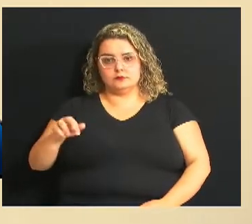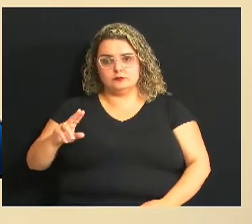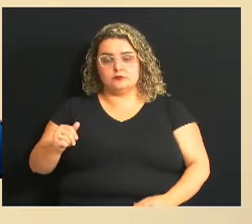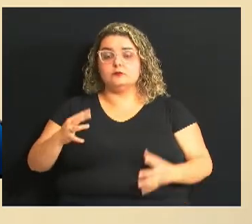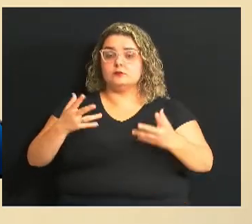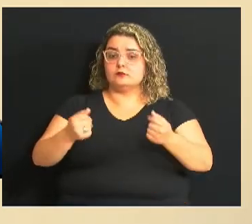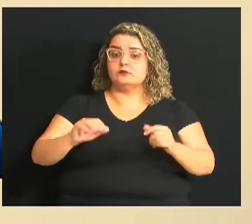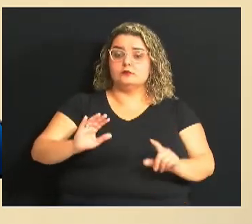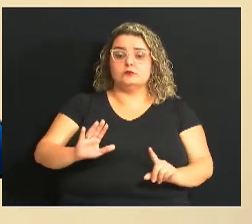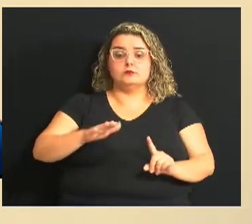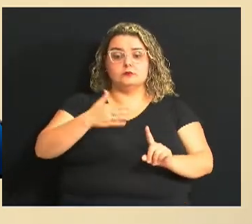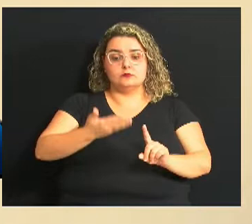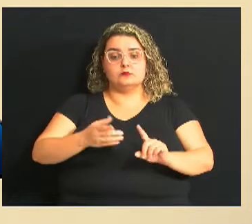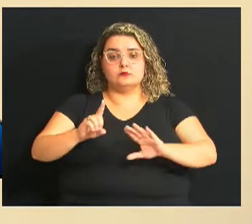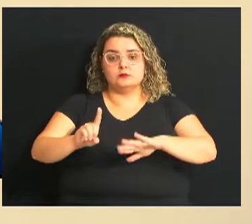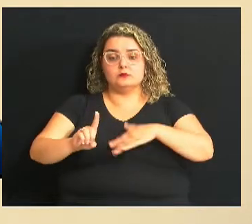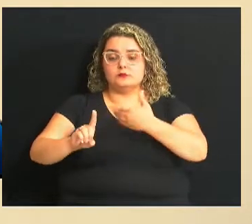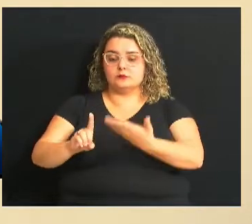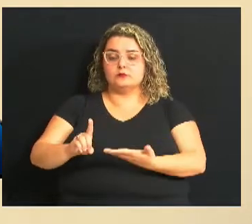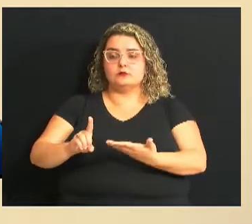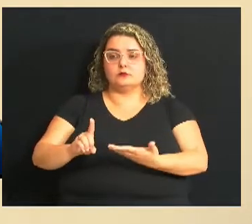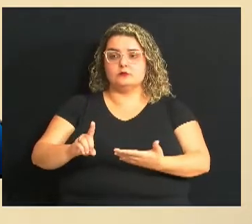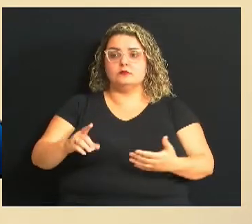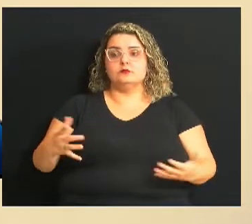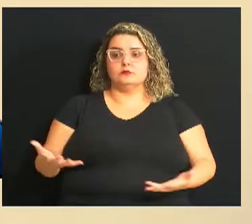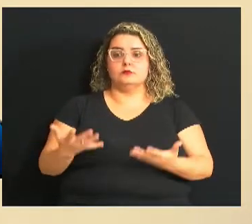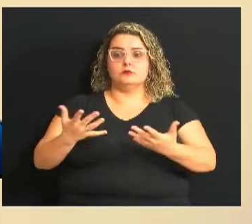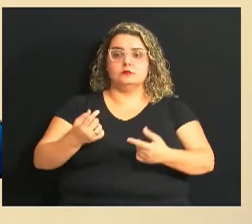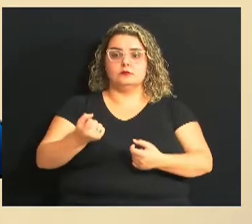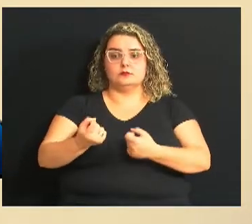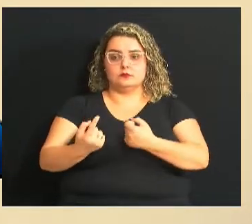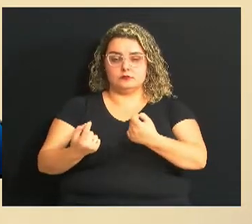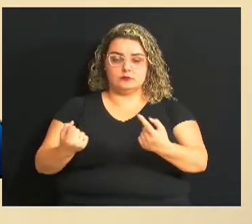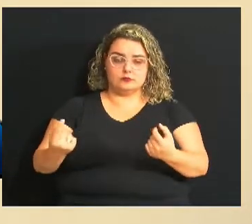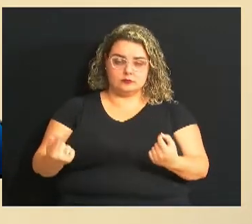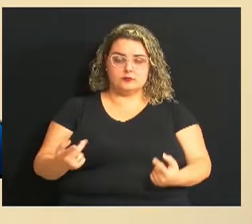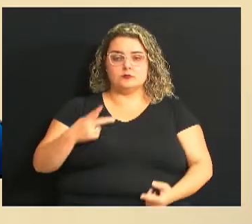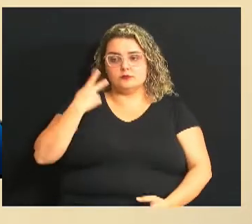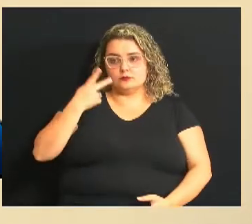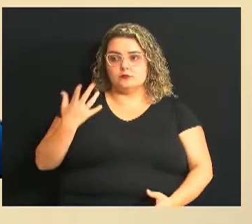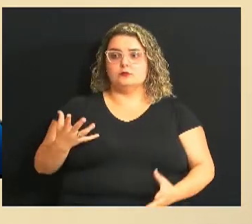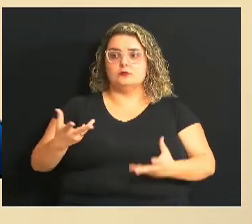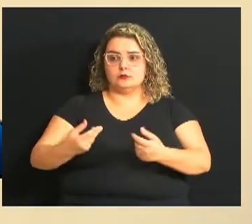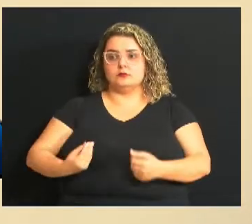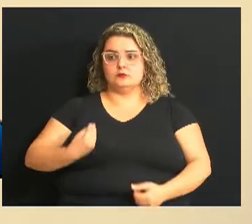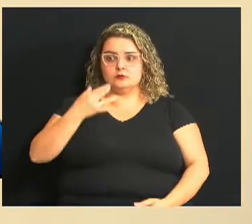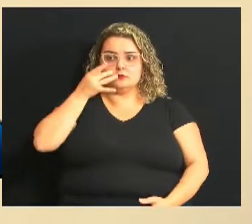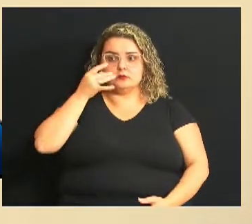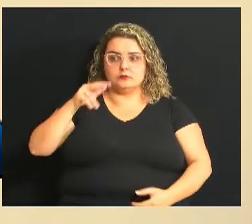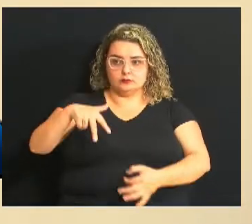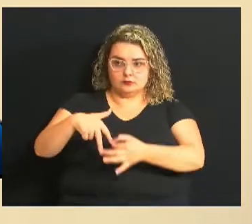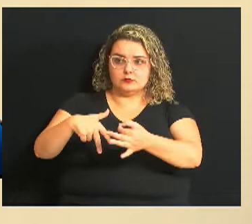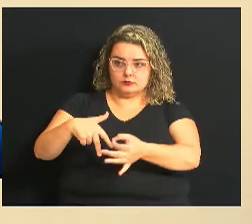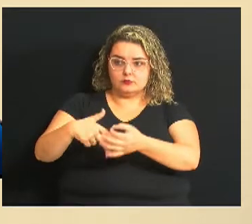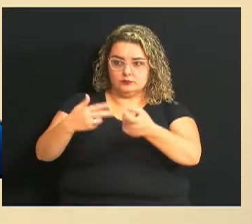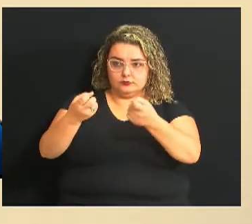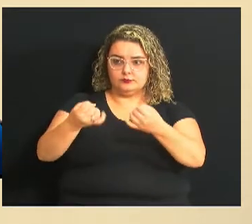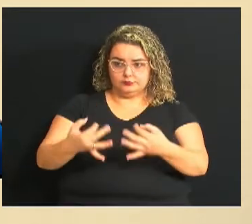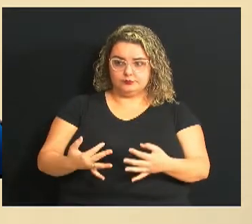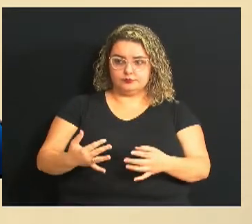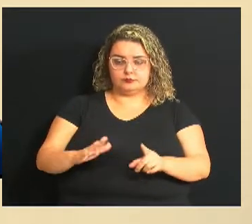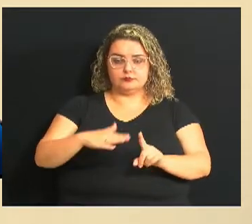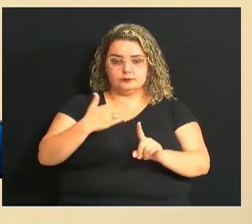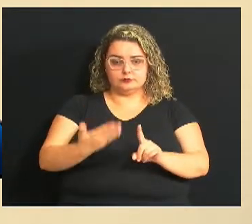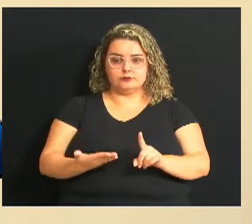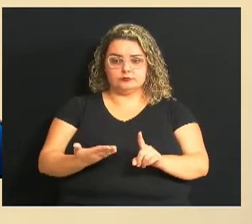foram aprovadas por iniciativa de algum vereador, todos estão aqui e falarão a justificativa da homenagem,